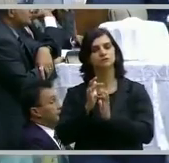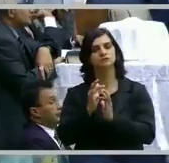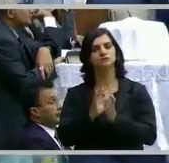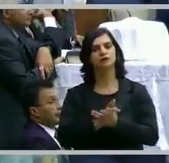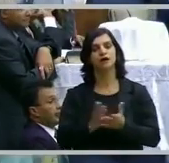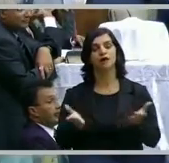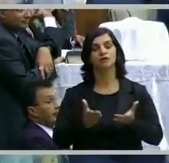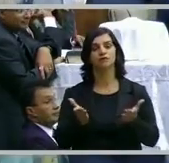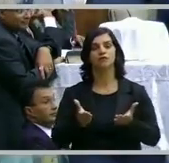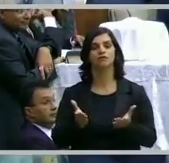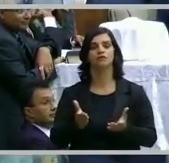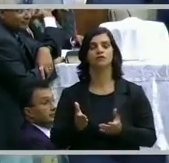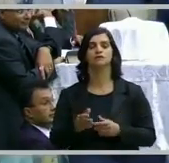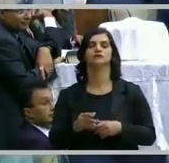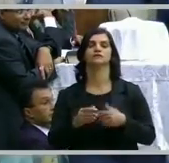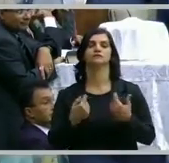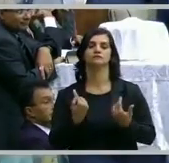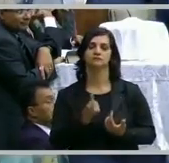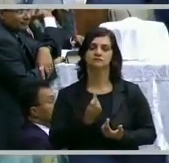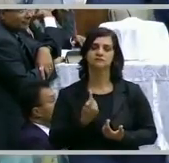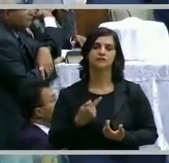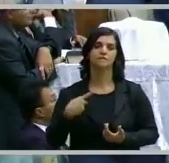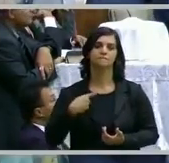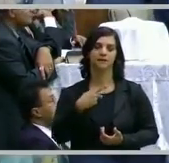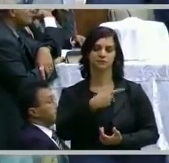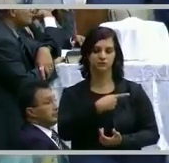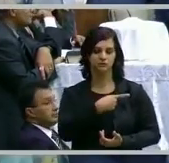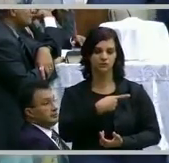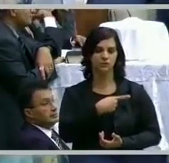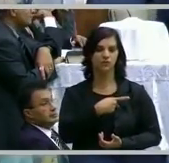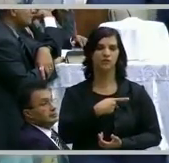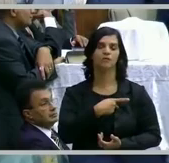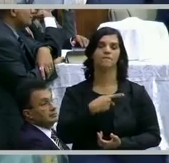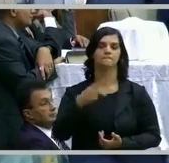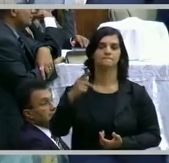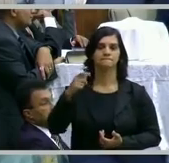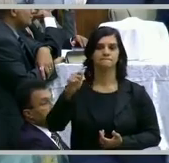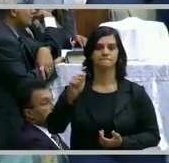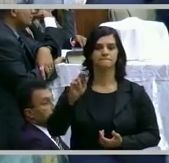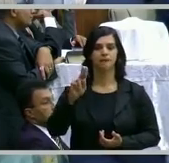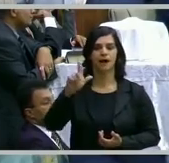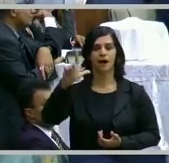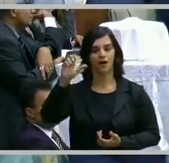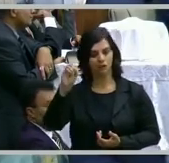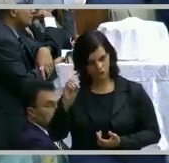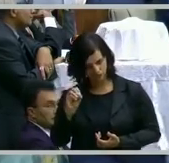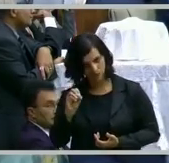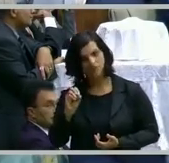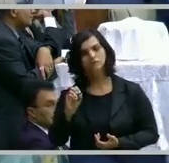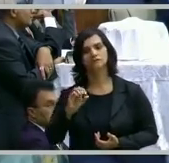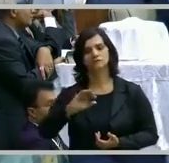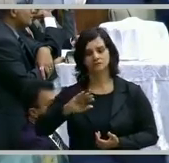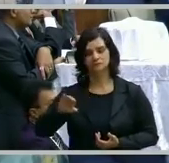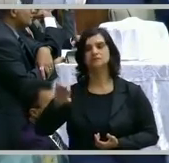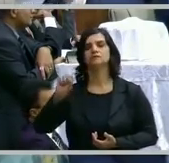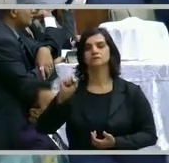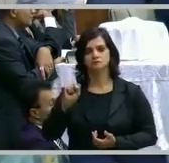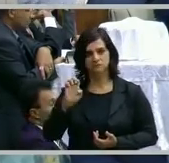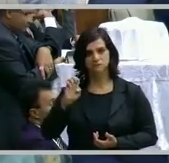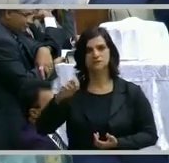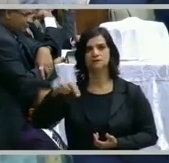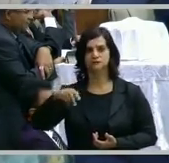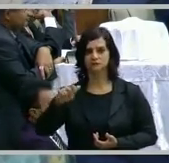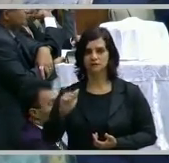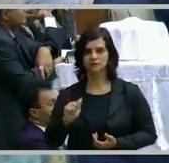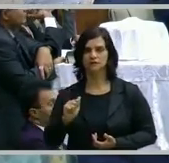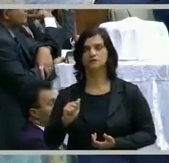Agora nós vamos ouvir a palavra de Deus pelo pastor Paulo Sena, que serve a Deus ali em João Pessoa,